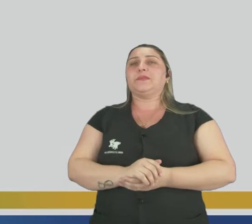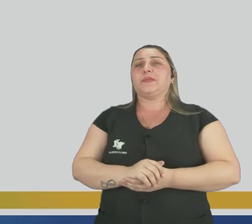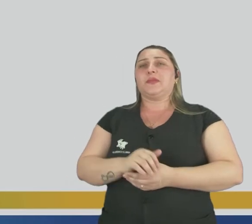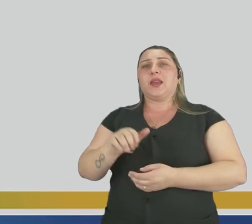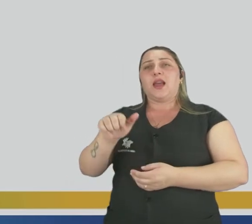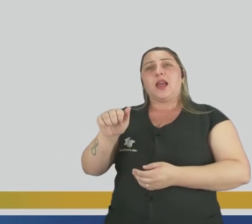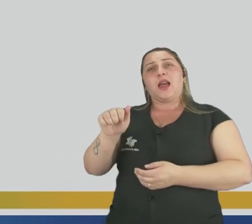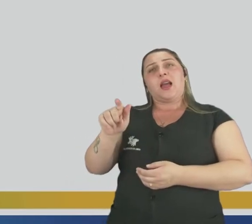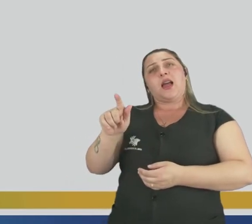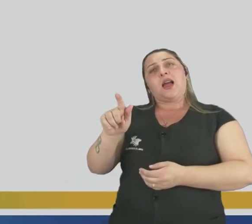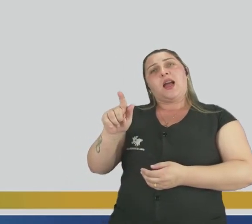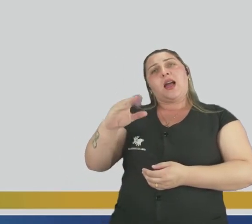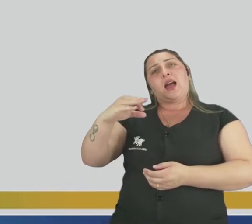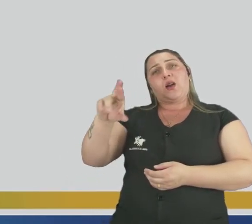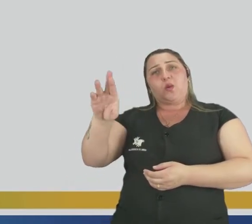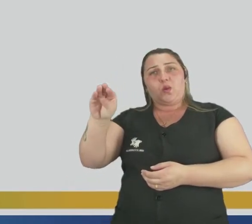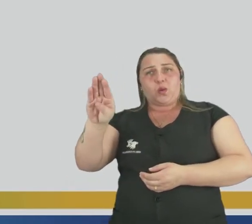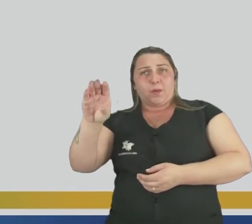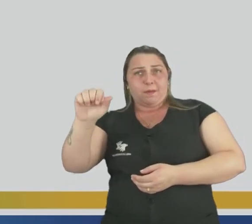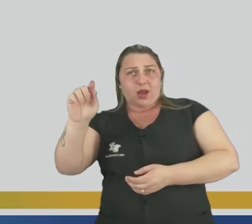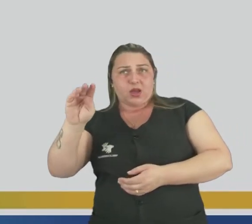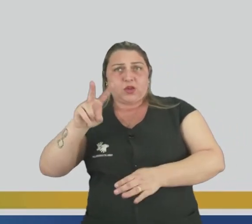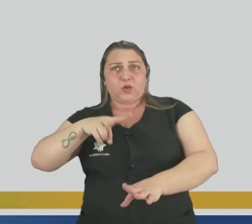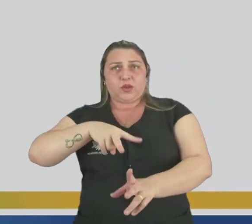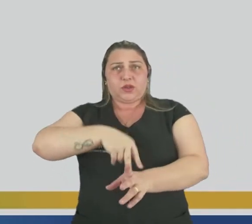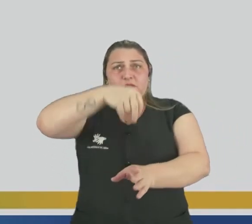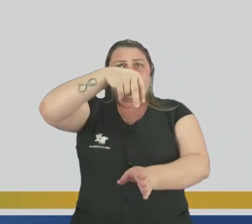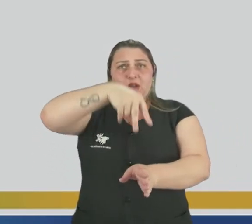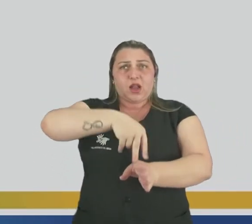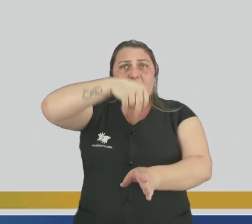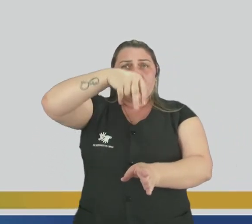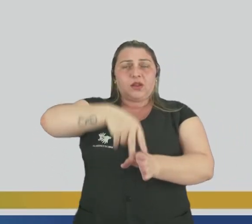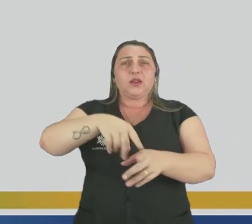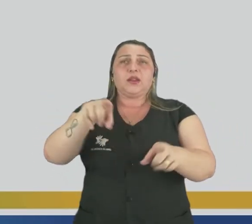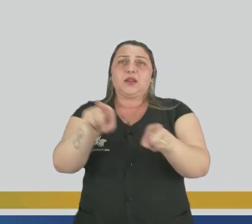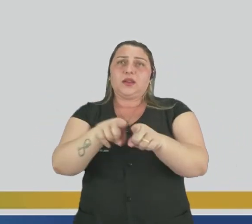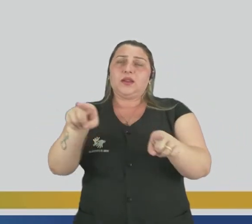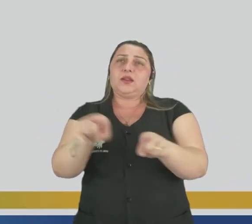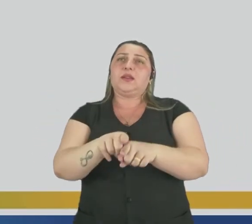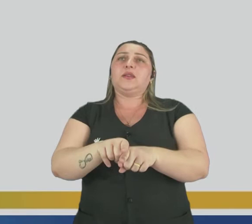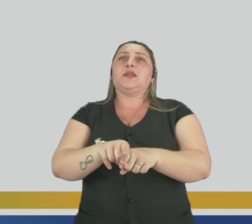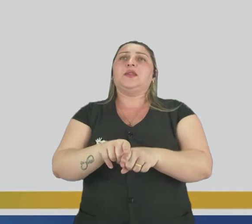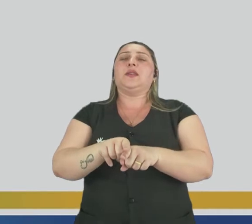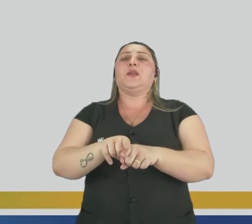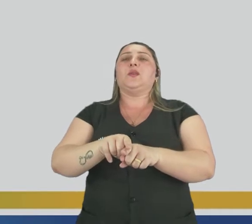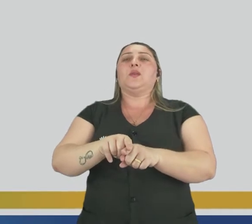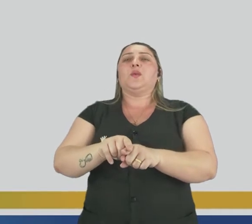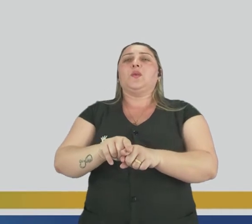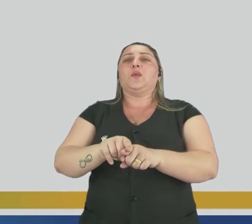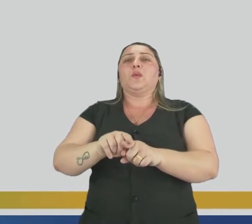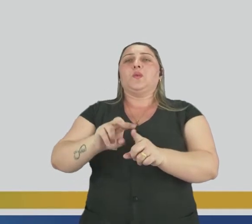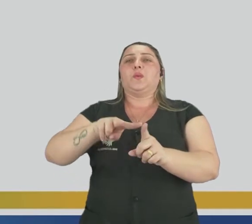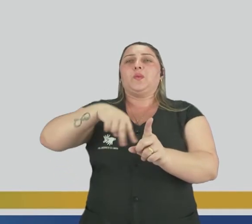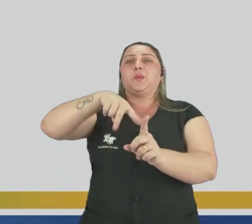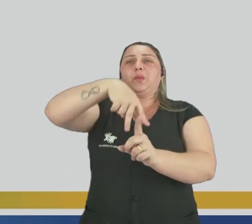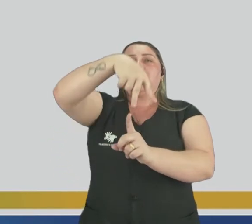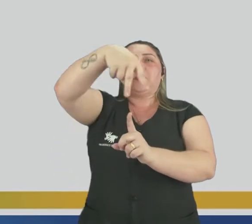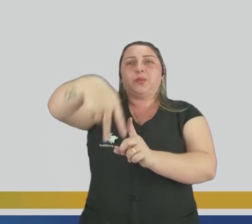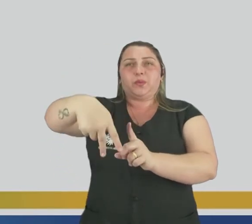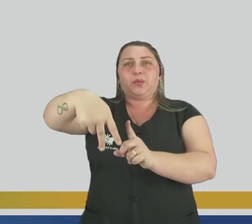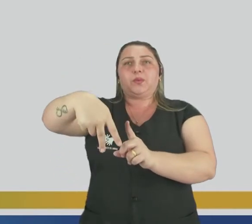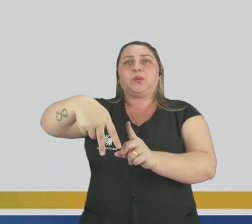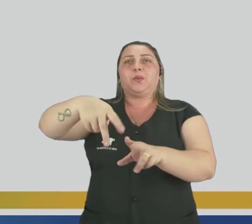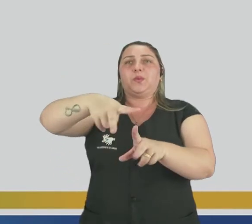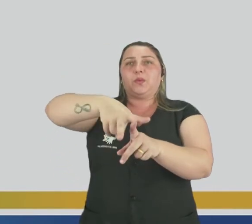aeróbica, artística, ritmo ou de trampolim, temos a patinação artística, o nado sincronizado, saltos ornamentais,